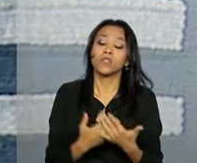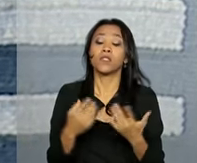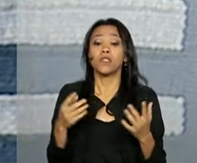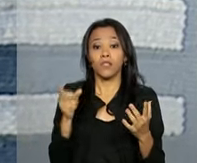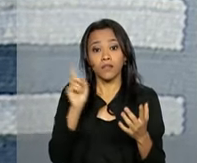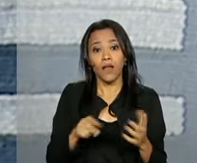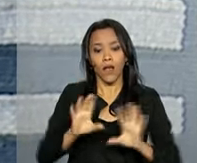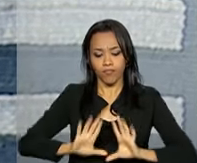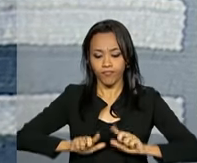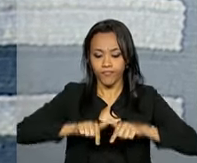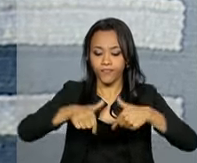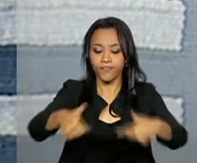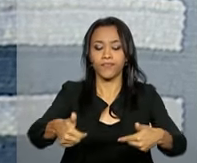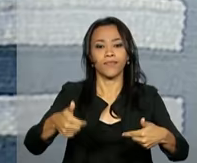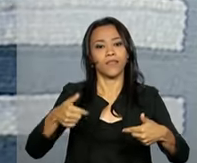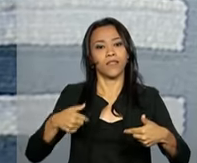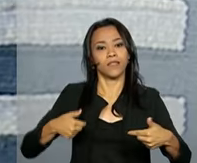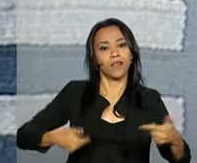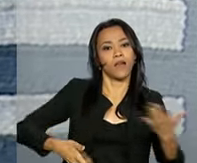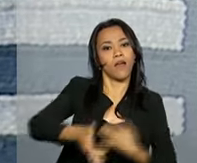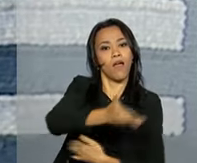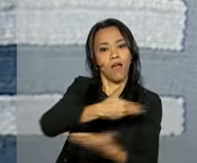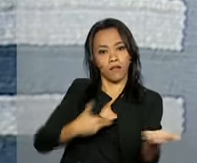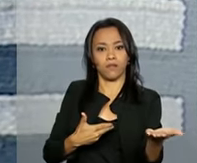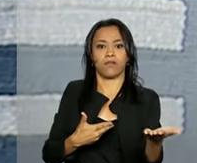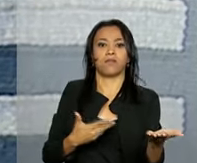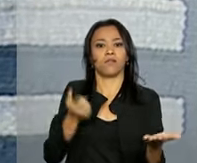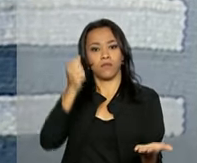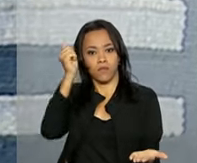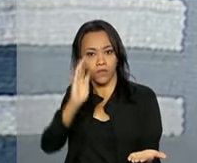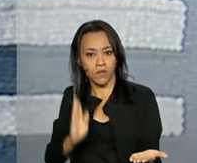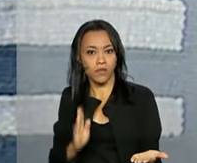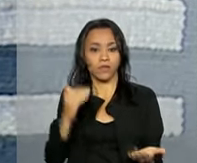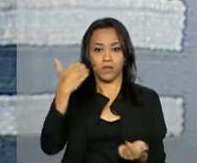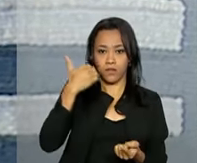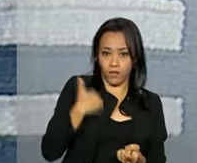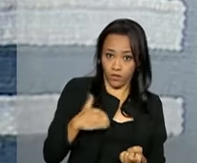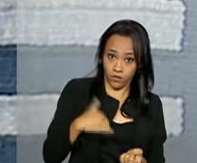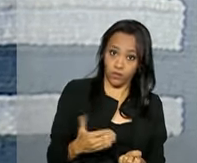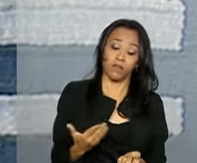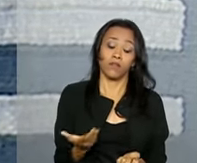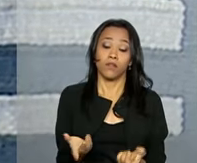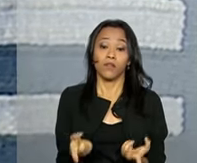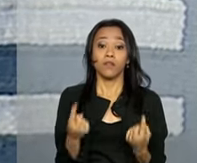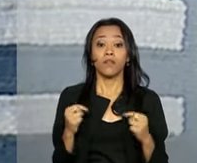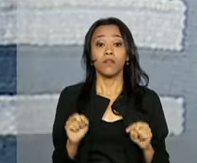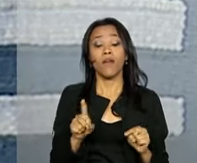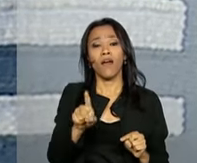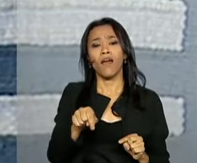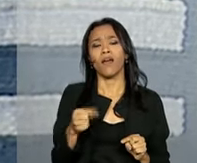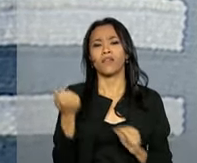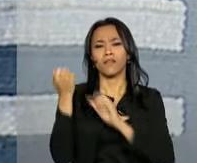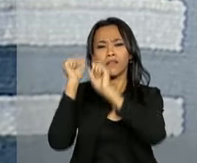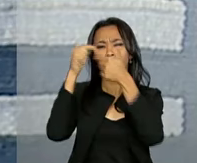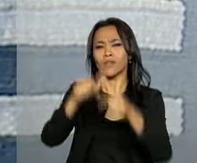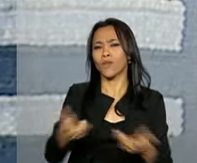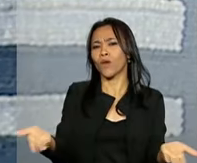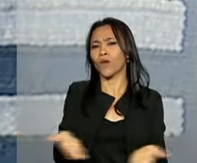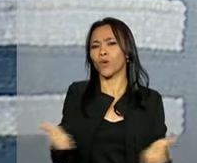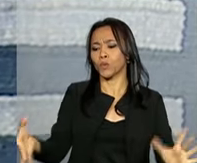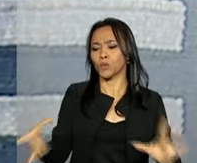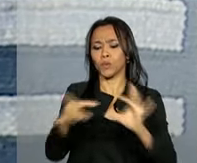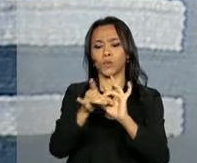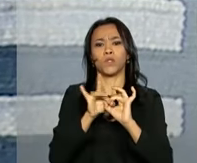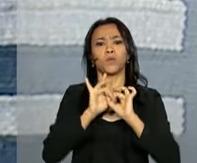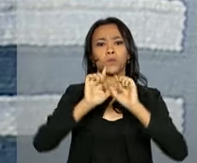comum de Argentina e Brasil aliás traço adicional que nos une Hoje